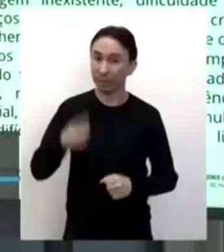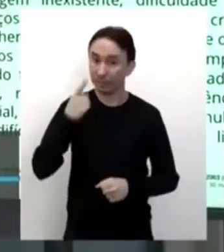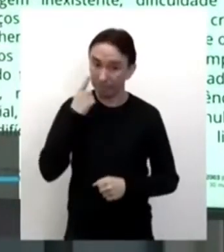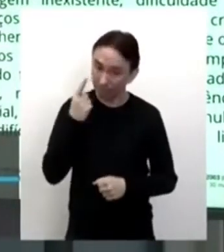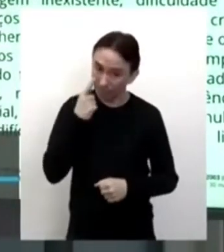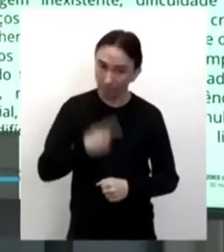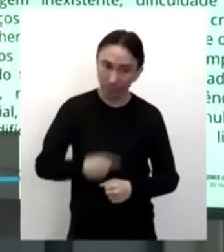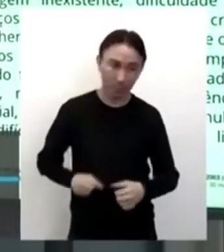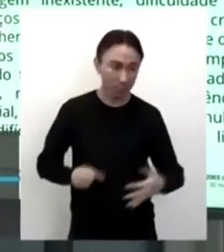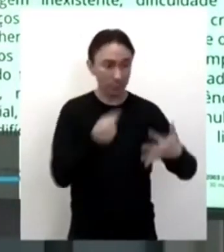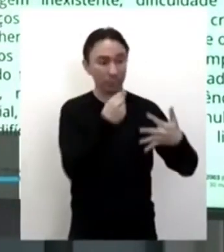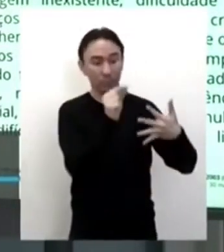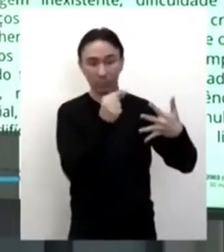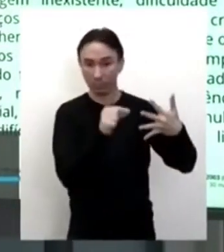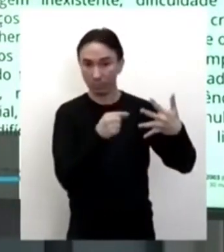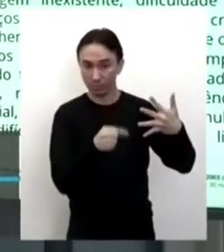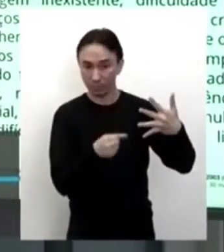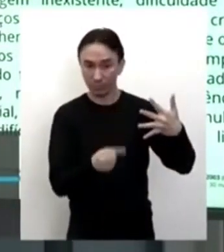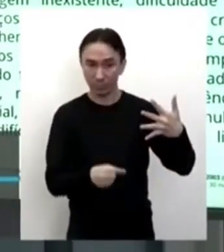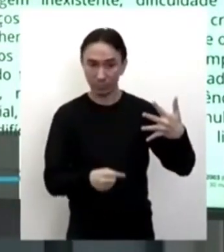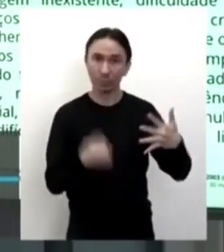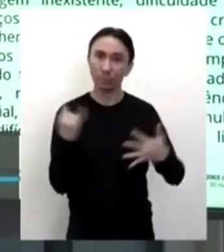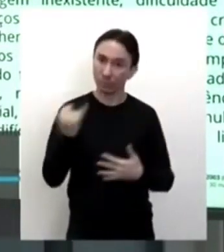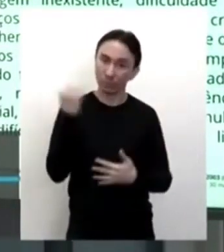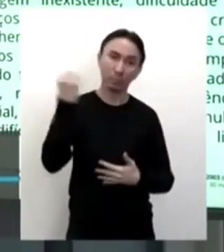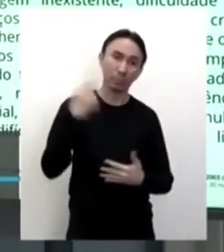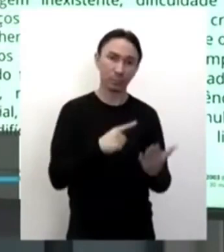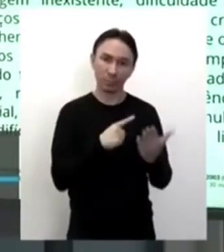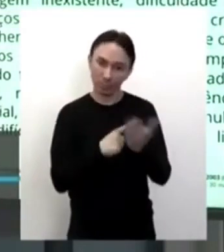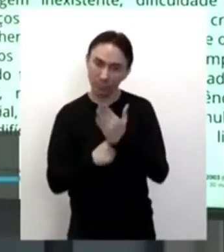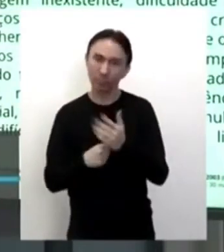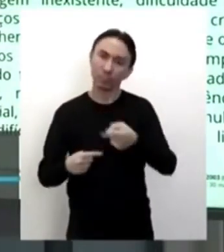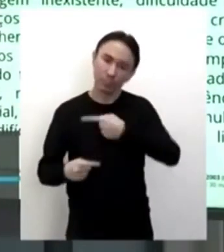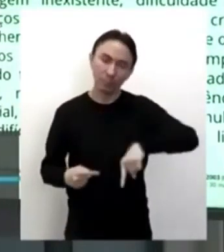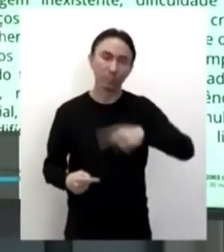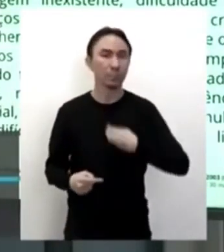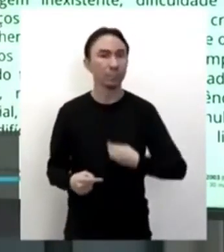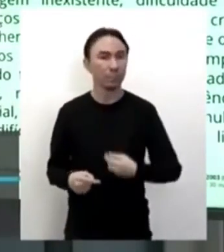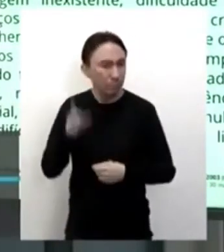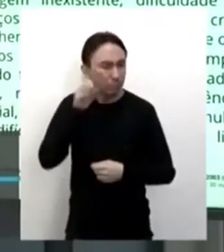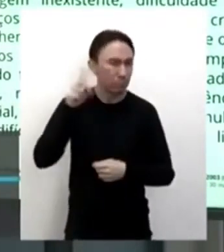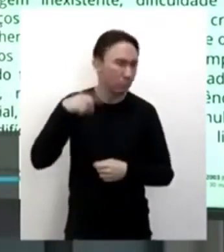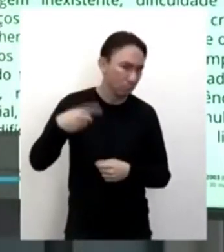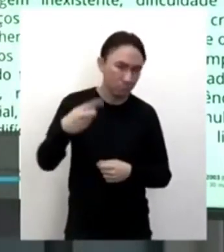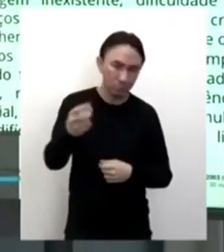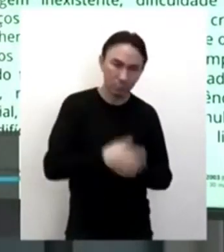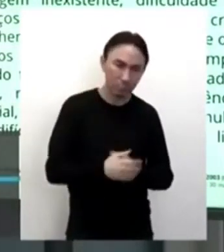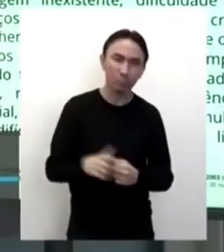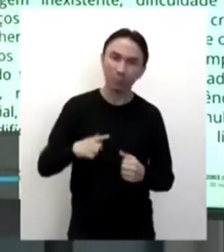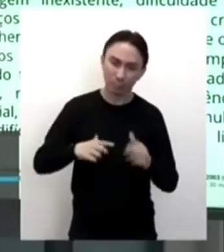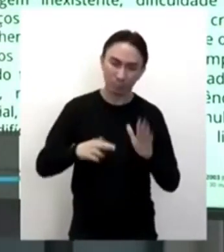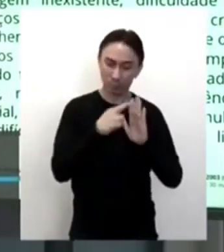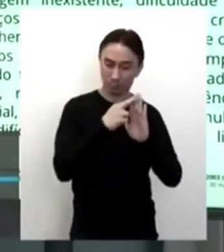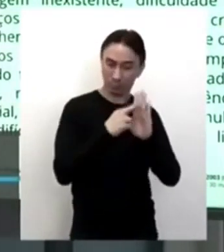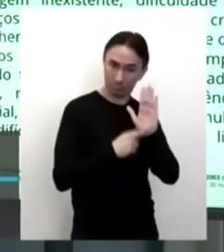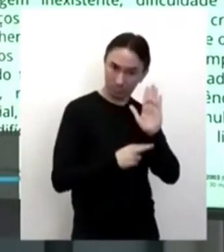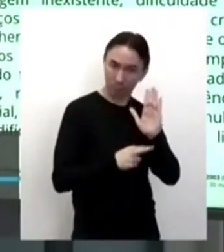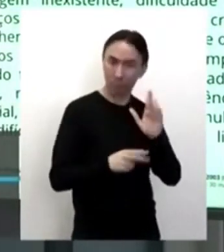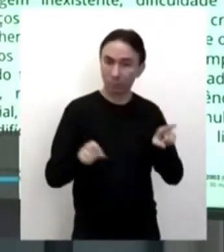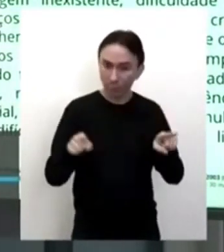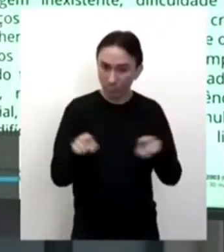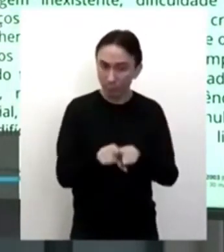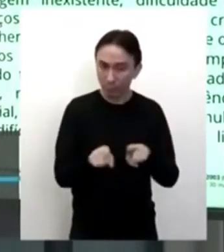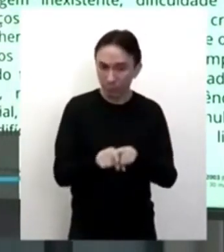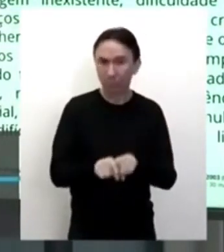são importantes para o nosso dia a dia e tem até o relatório, como foi mostrado no final. E aí vocês podem entrar e acompanhar, porque tem mais e